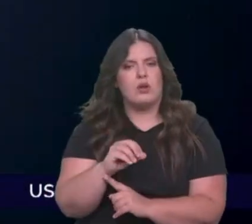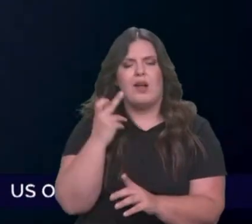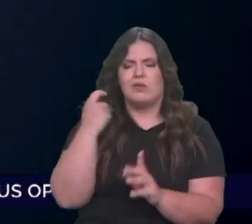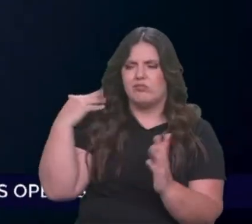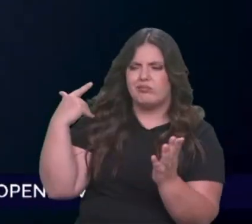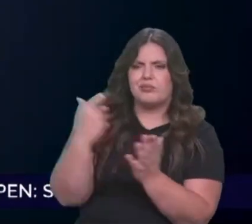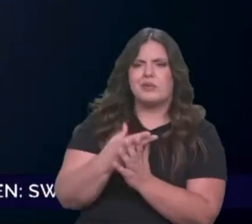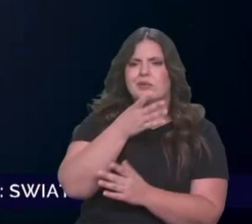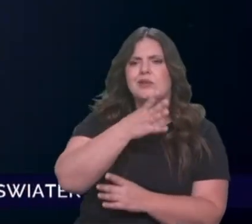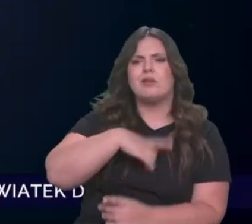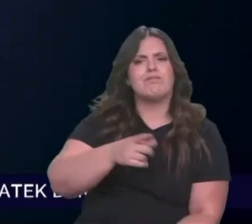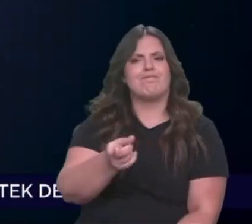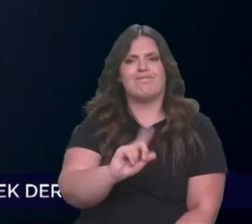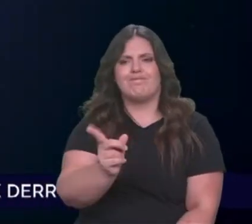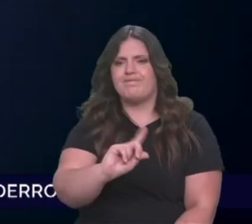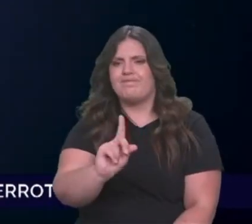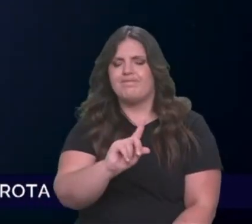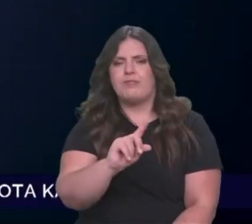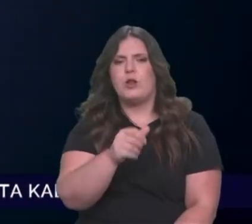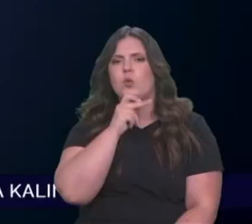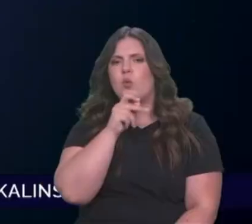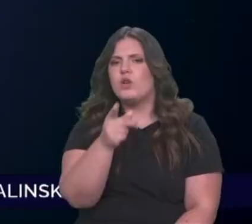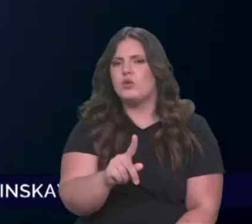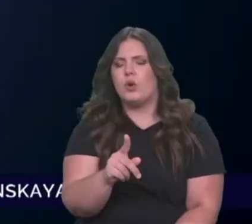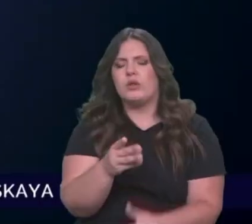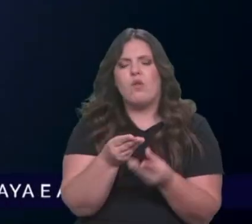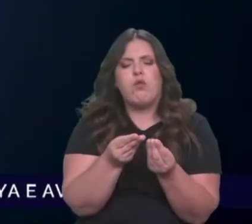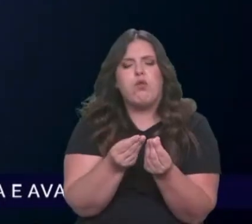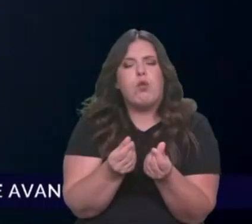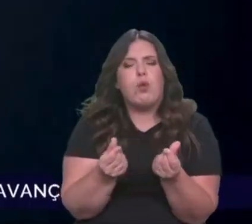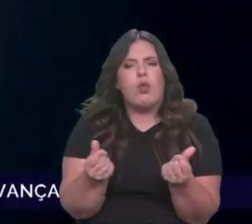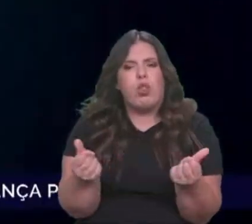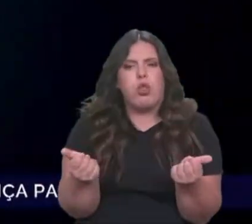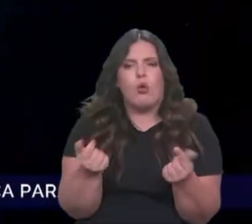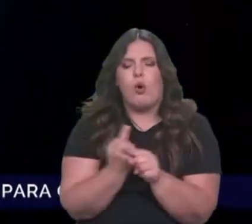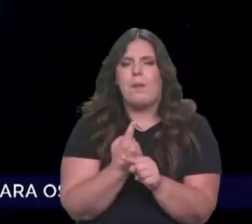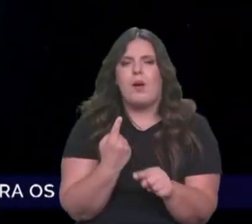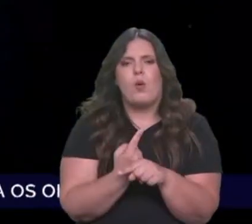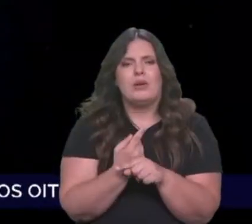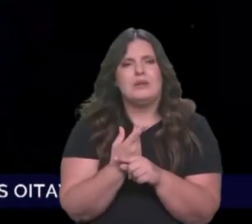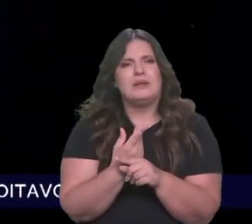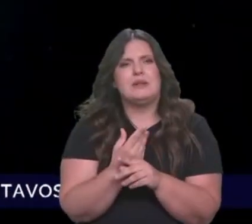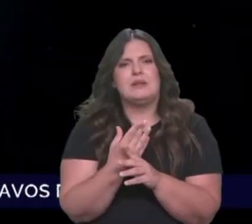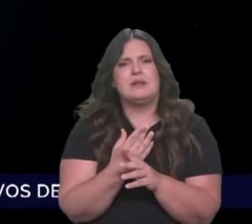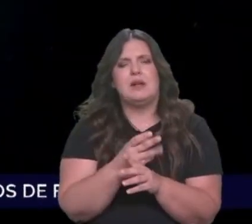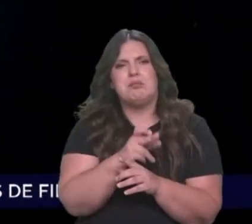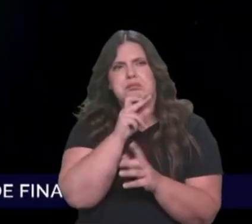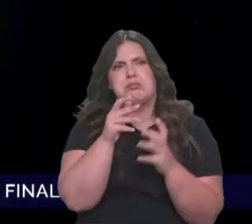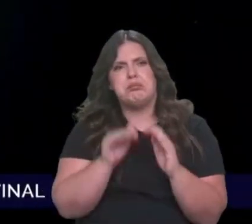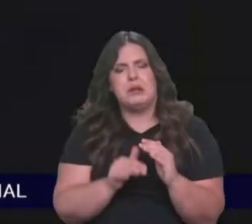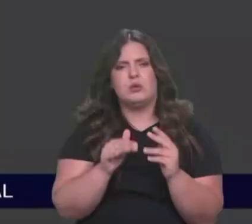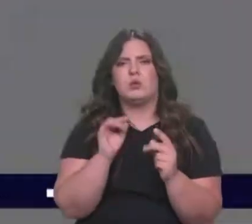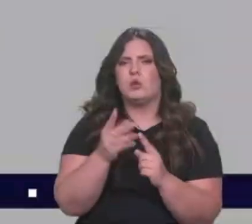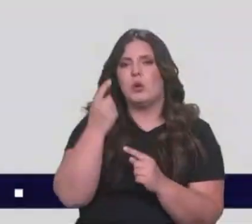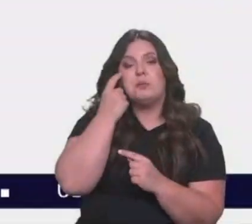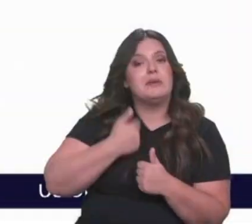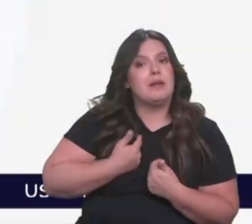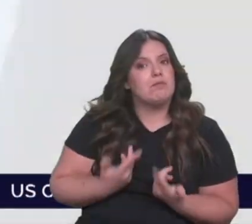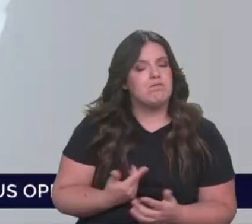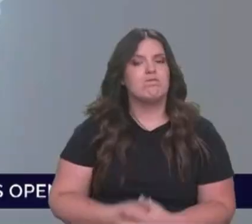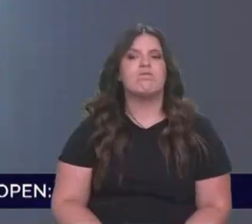anos, disseram-nos que não, aquilo não é sólido, aquilo é um fluido, aquilo é uma coisa um bocadinho muito menos densa do que aquilo que nós